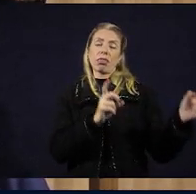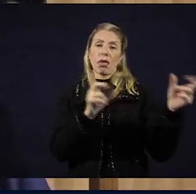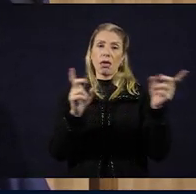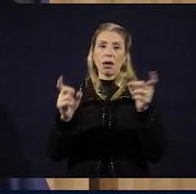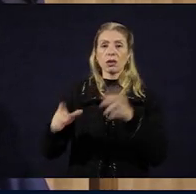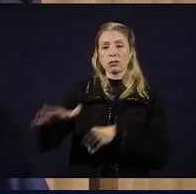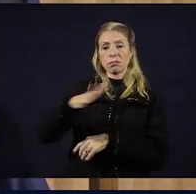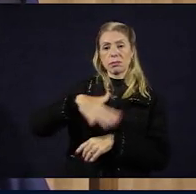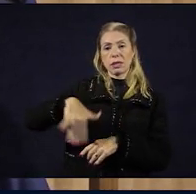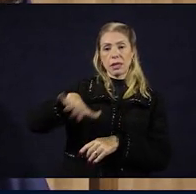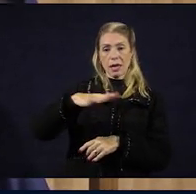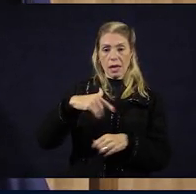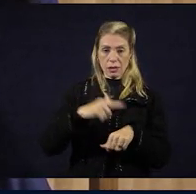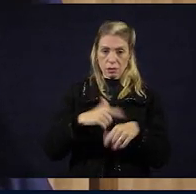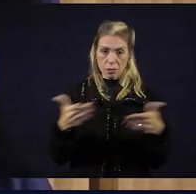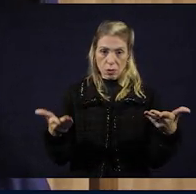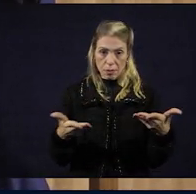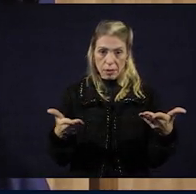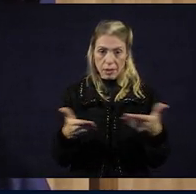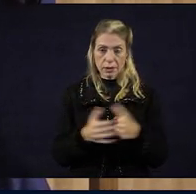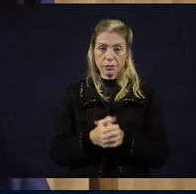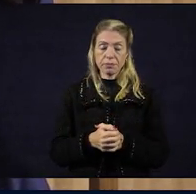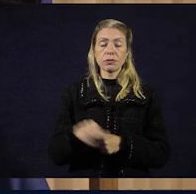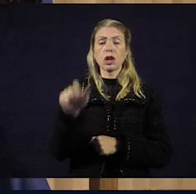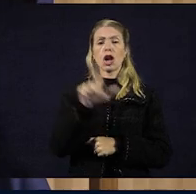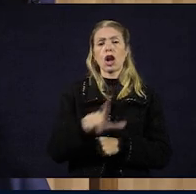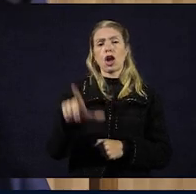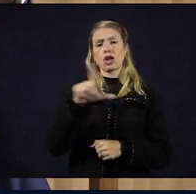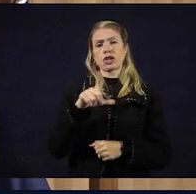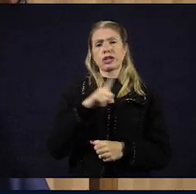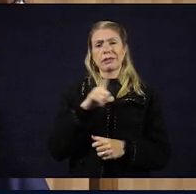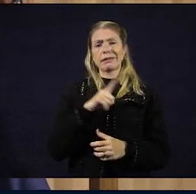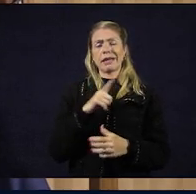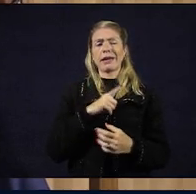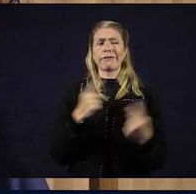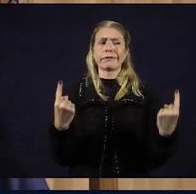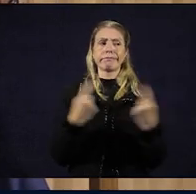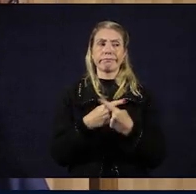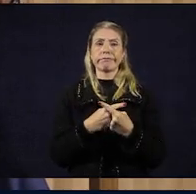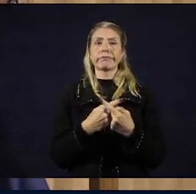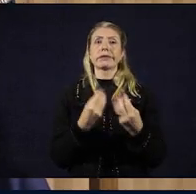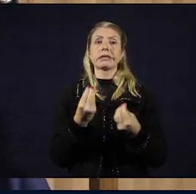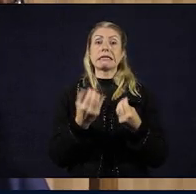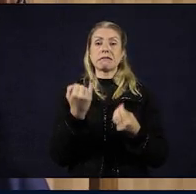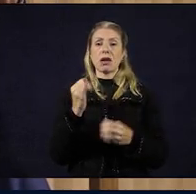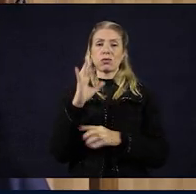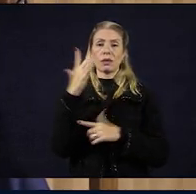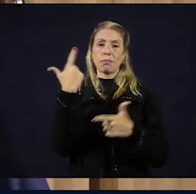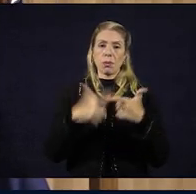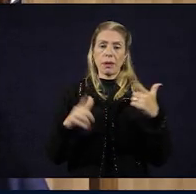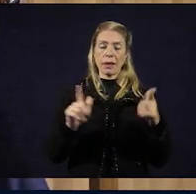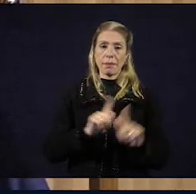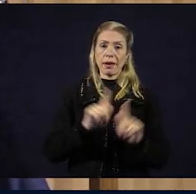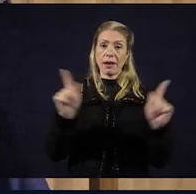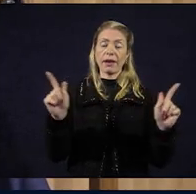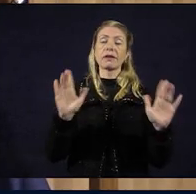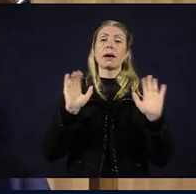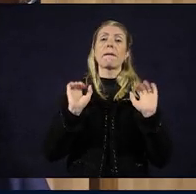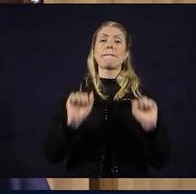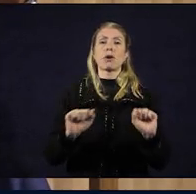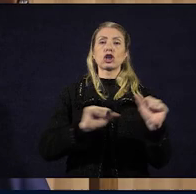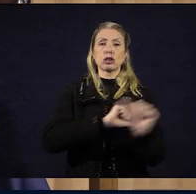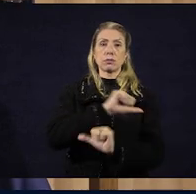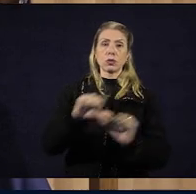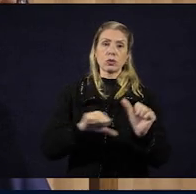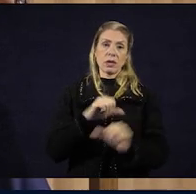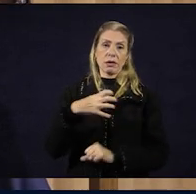claro que uma extrapolação do conflito pode mudar esse quadro né a Rússia